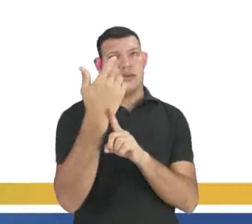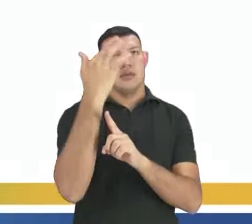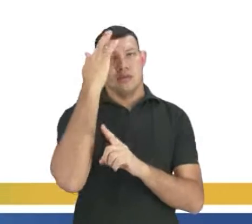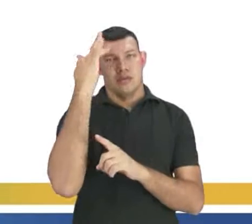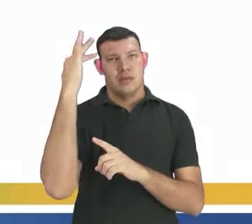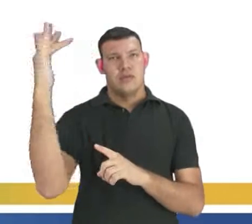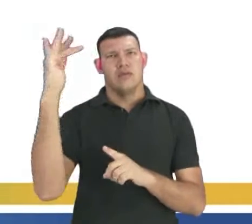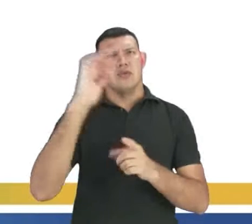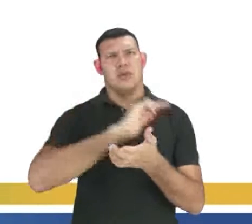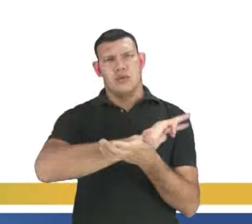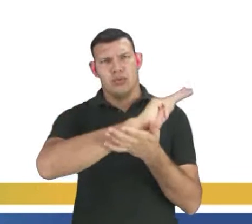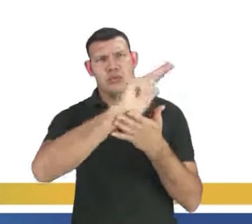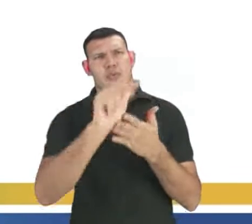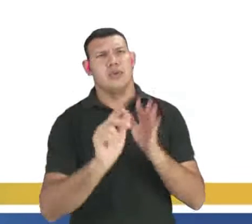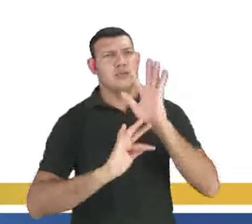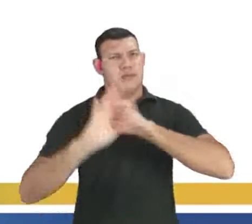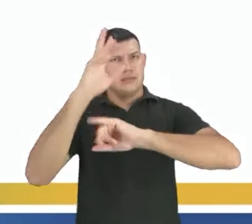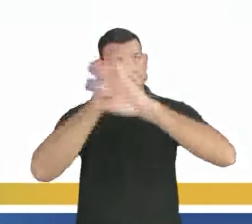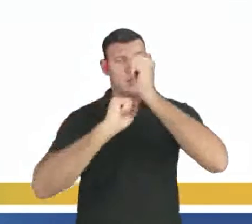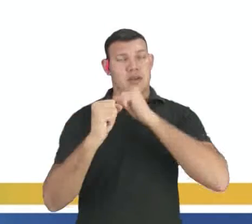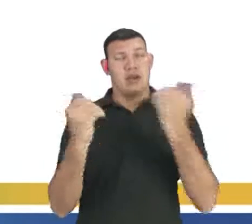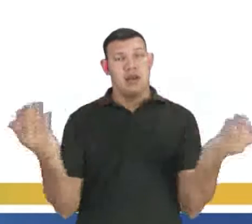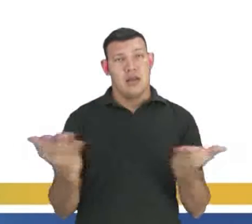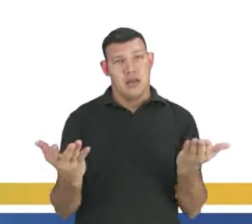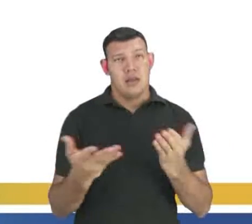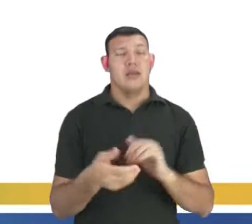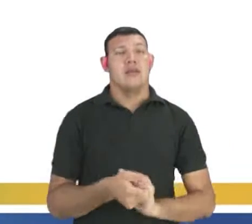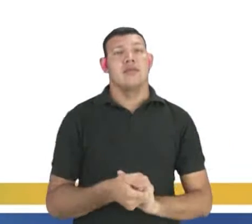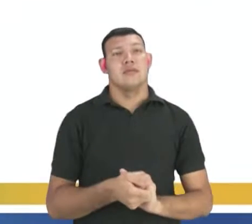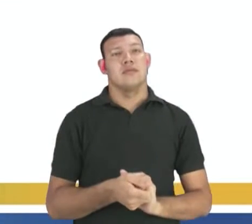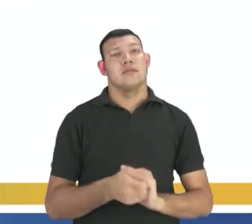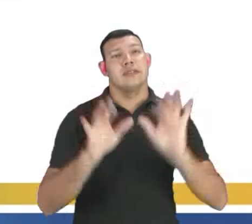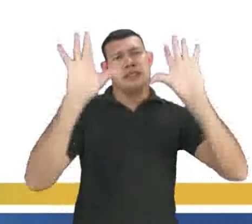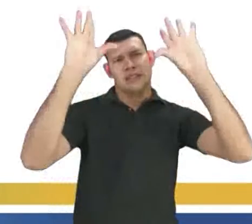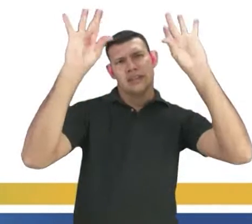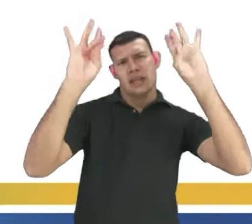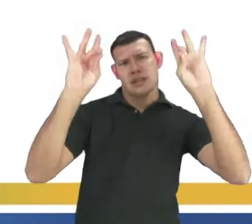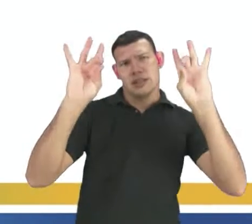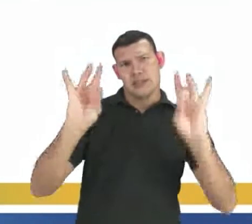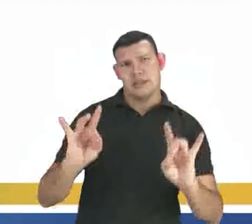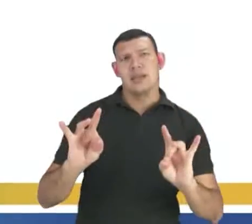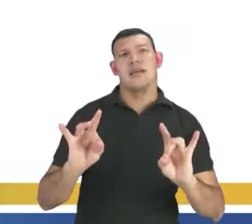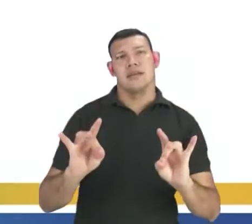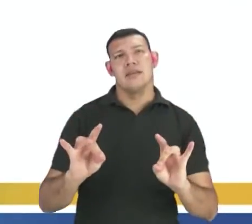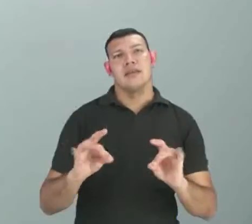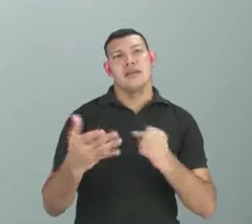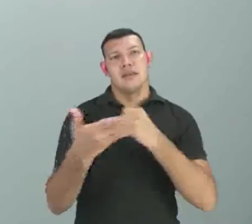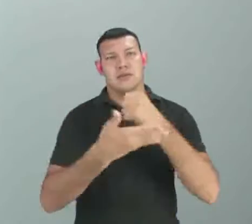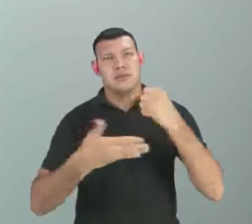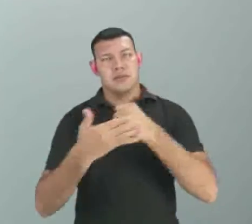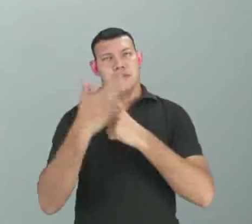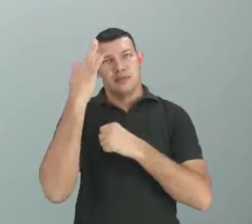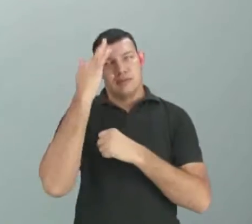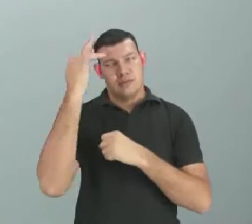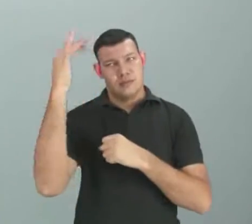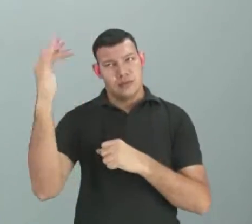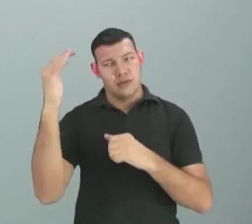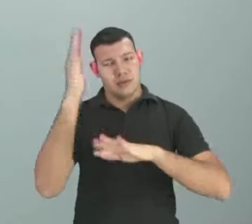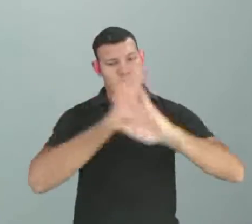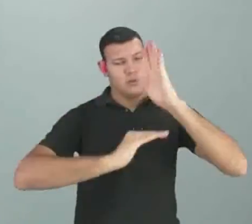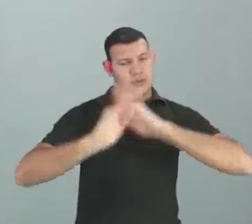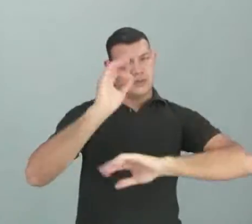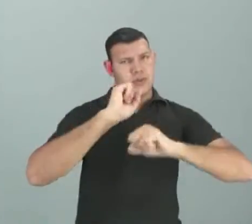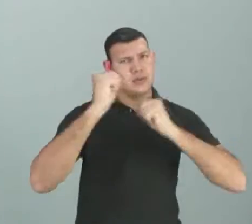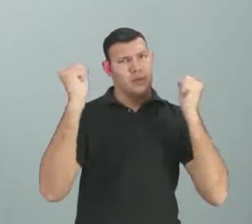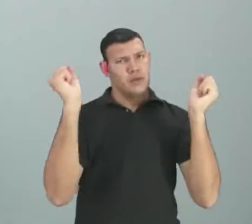outros aprendizados. Descreva quais são as bases filosóficas das lutas e artes marciais. Então é bem simples esse